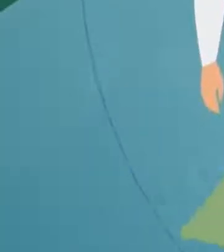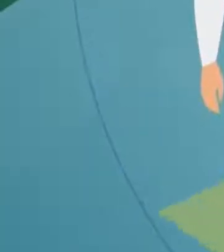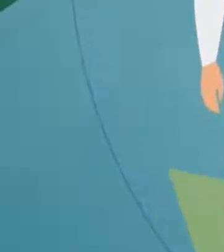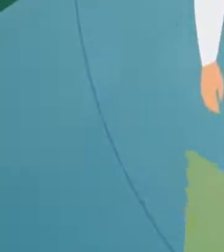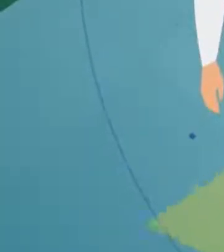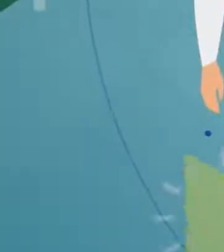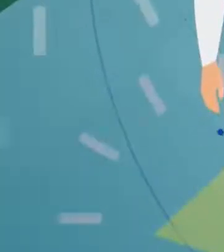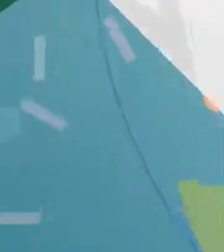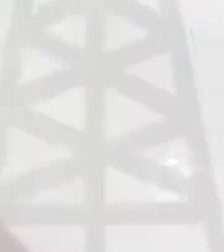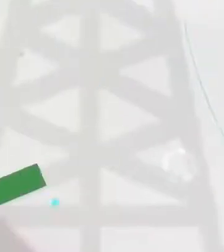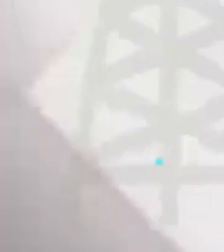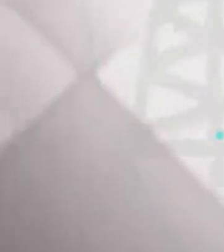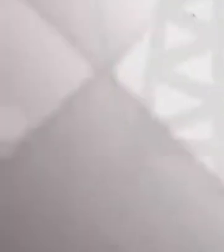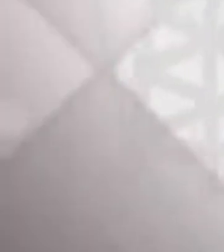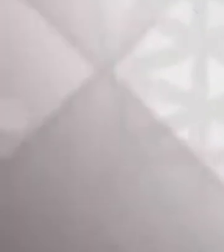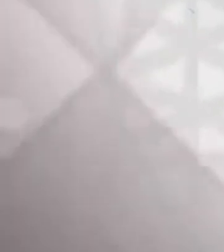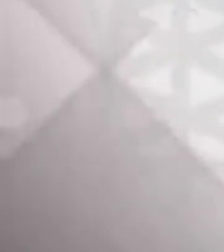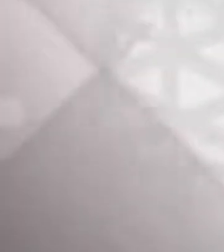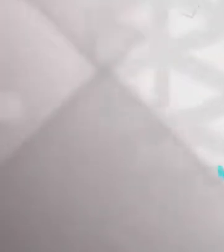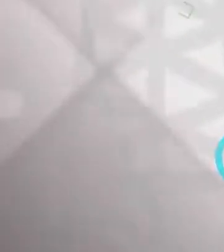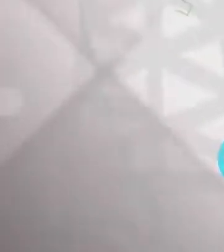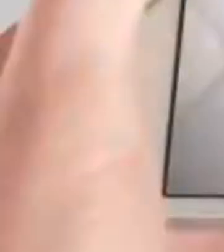E aí